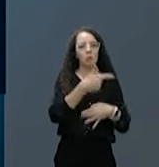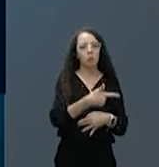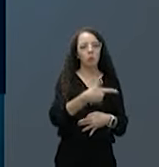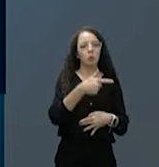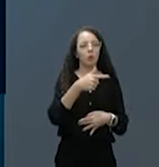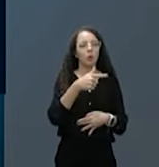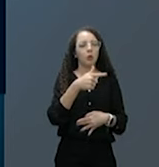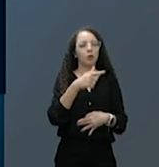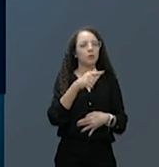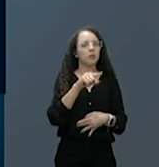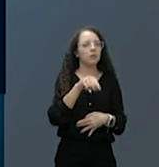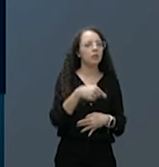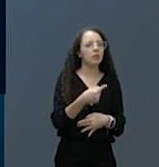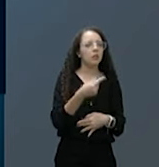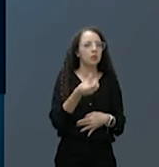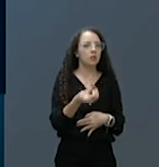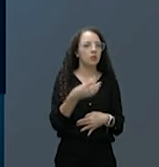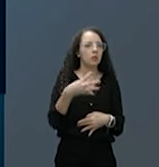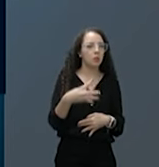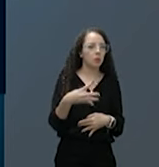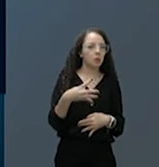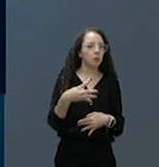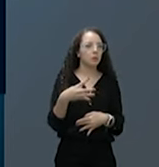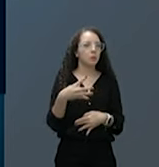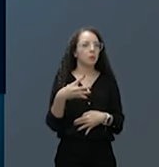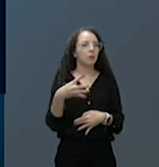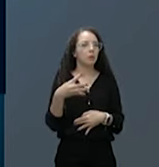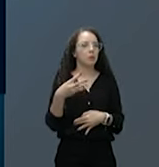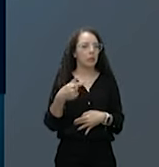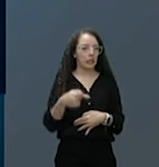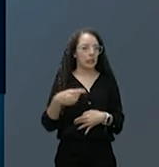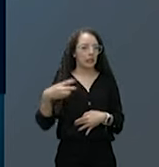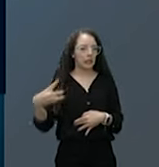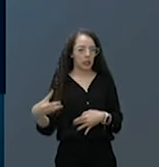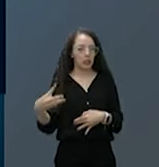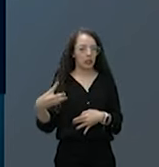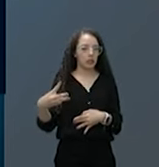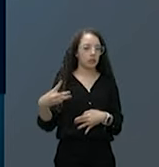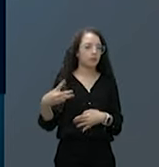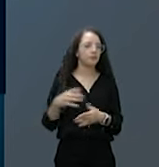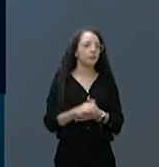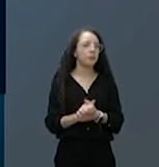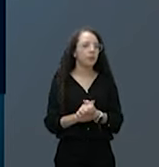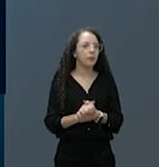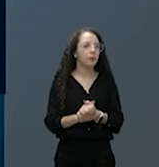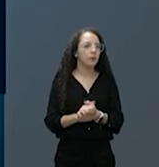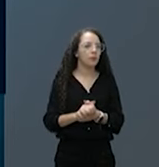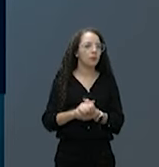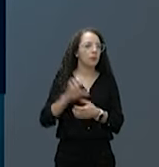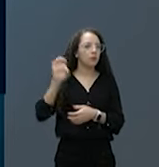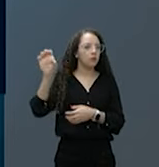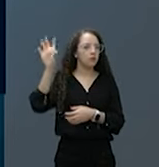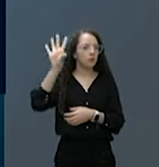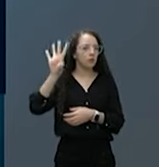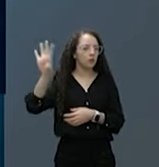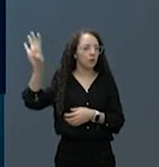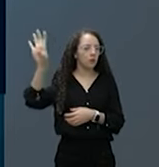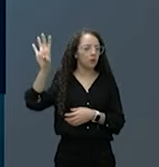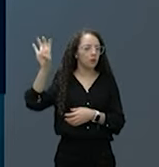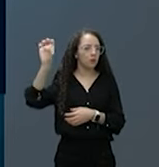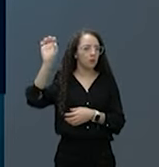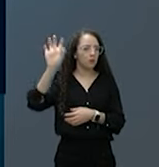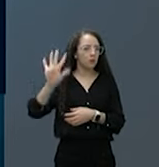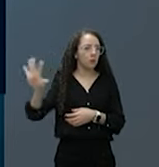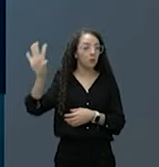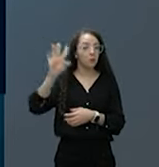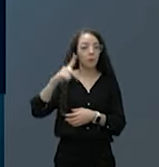2.064.073 do Paraná. Em decisão recente, o presidente da Comissão Gestora de Precedentes das Ações Coletivas, o ministro